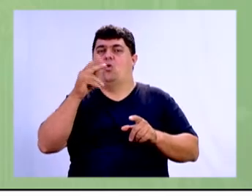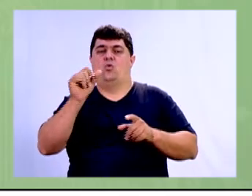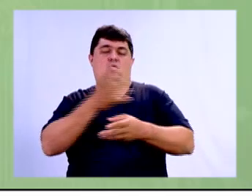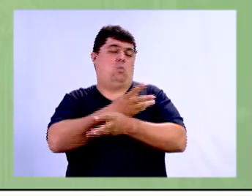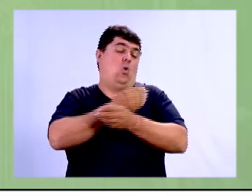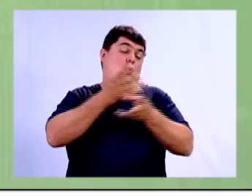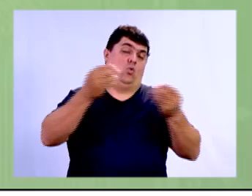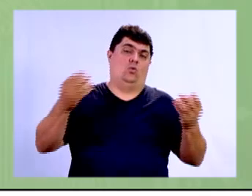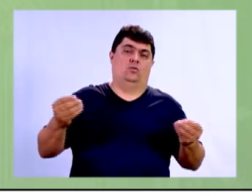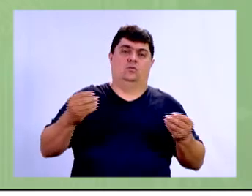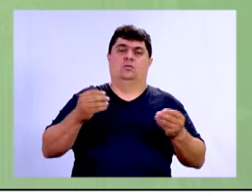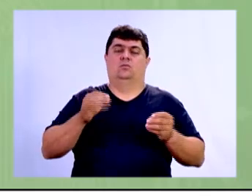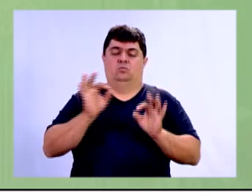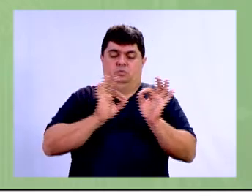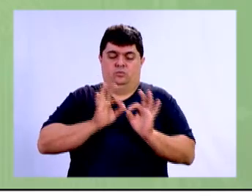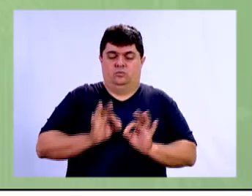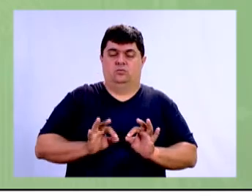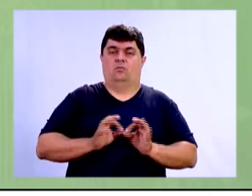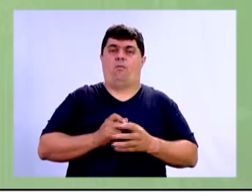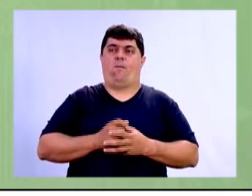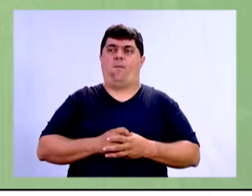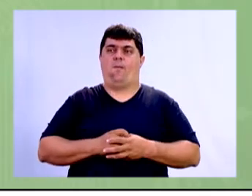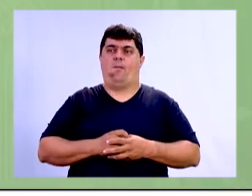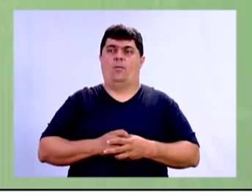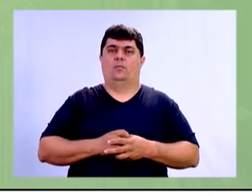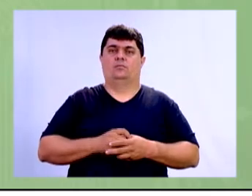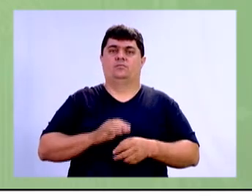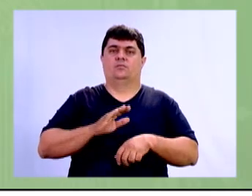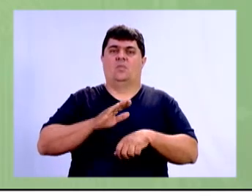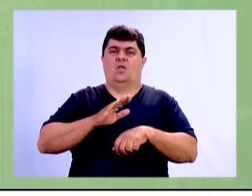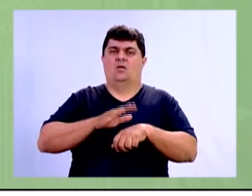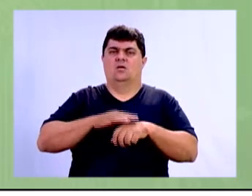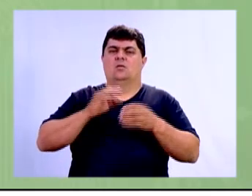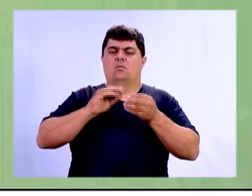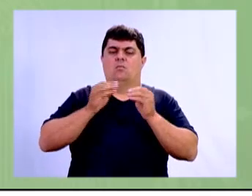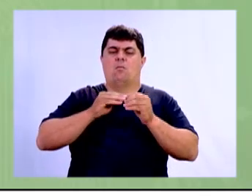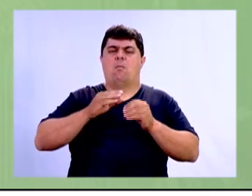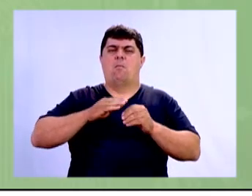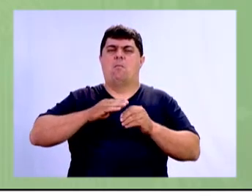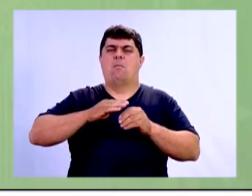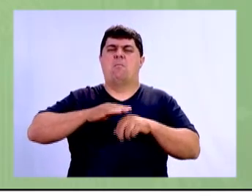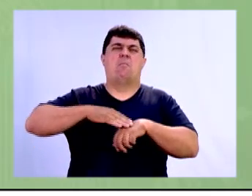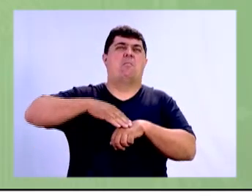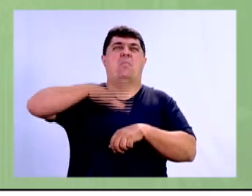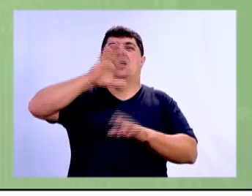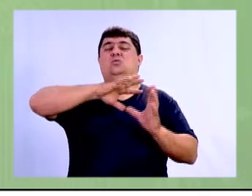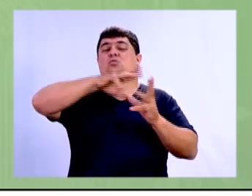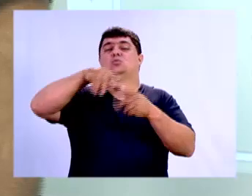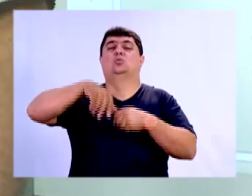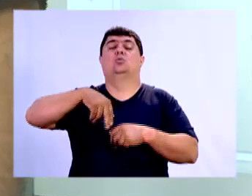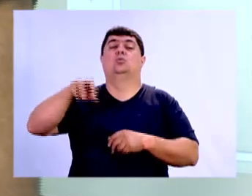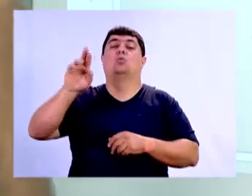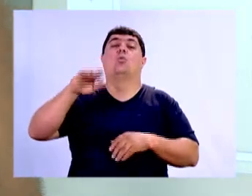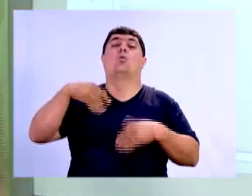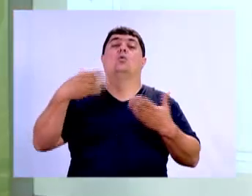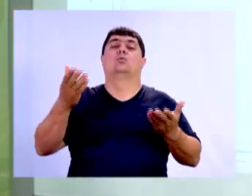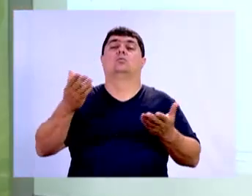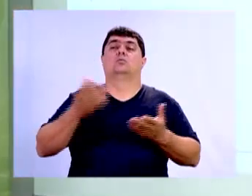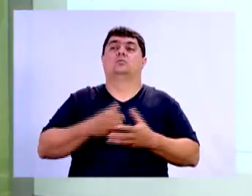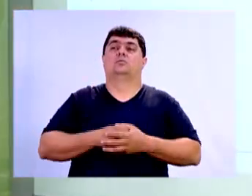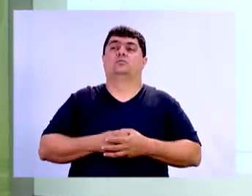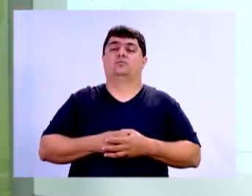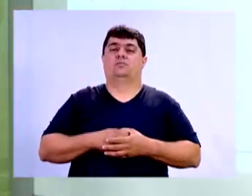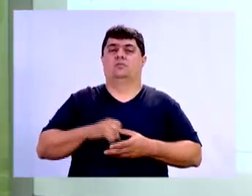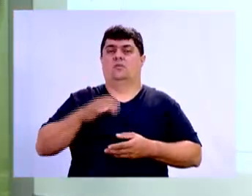Né? Sabe qual é a maior base de dados do mundo, gente? A maior base de dados do mundo? Né? Se a gente